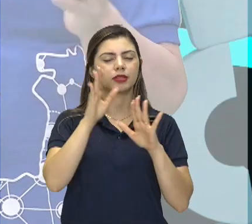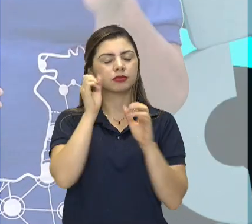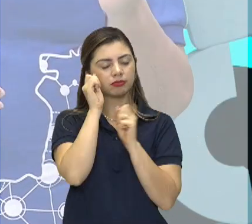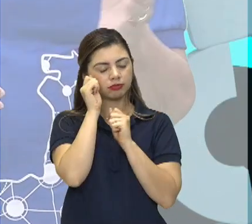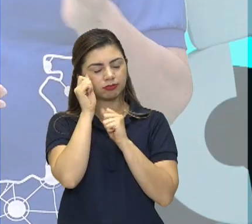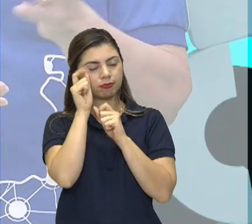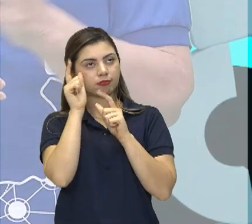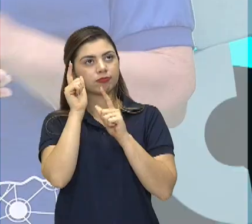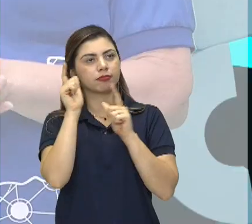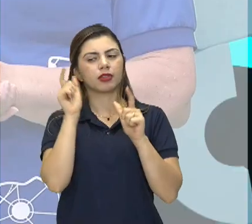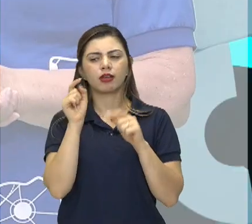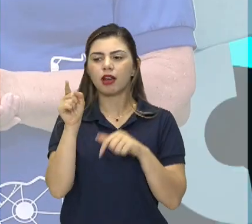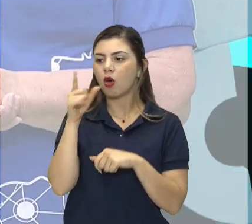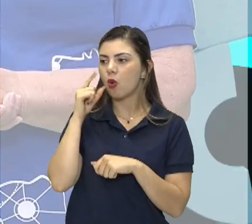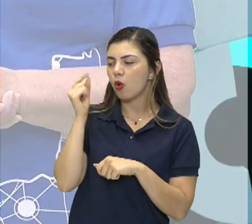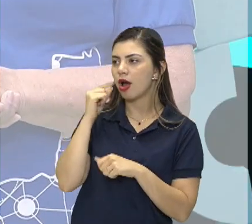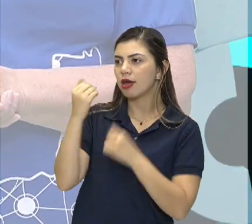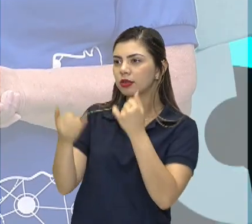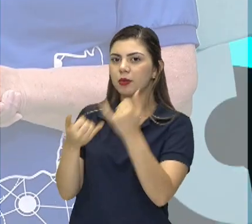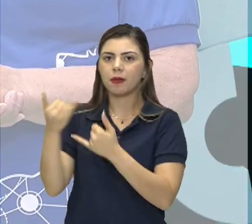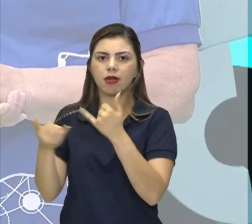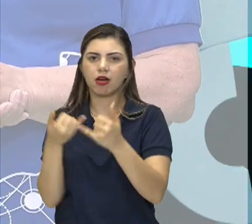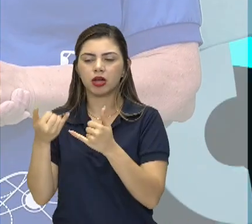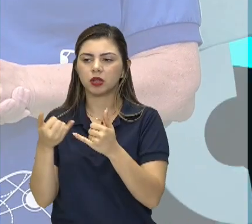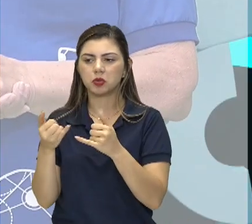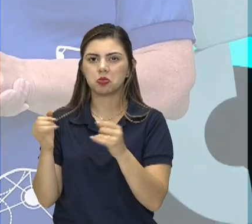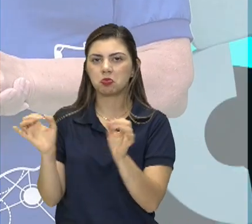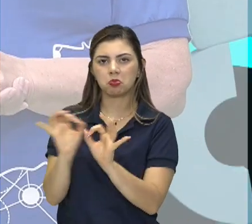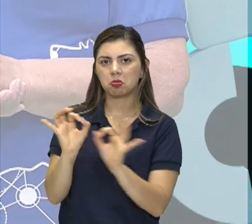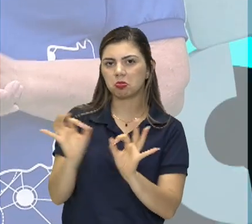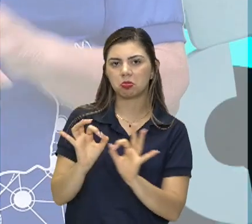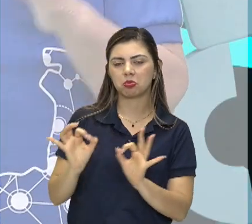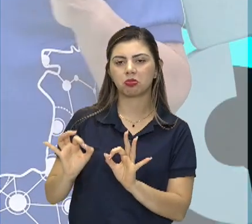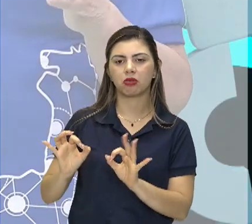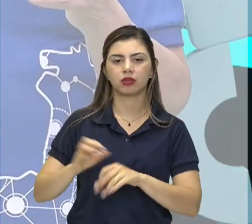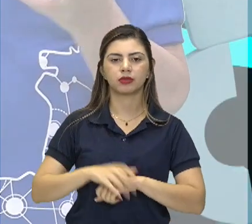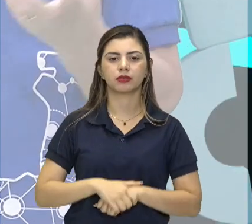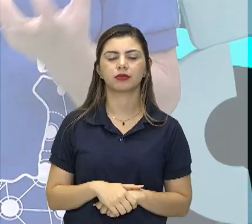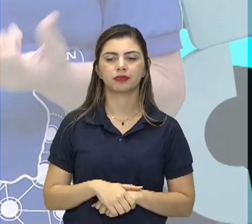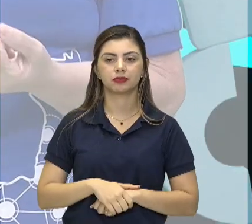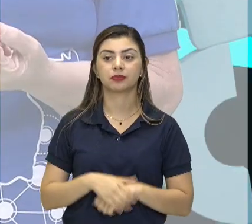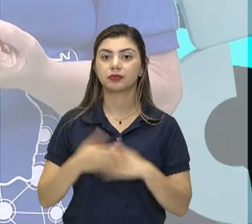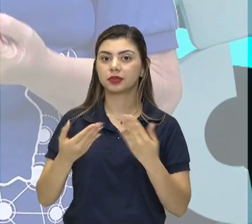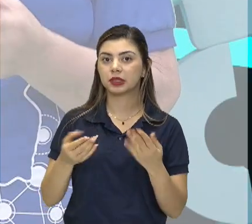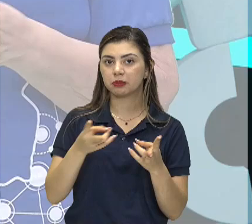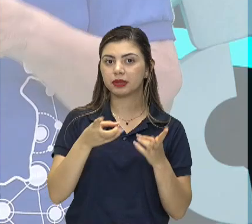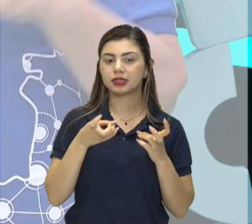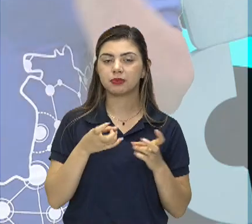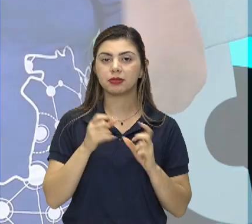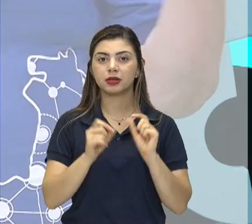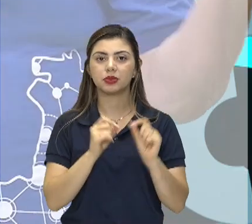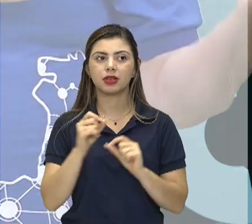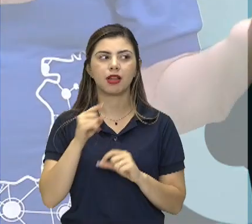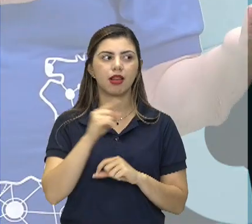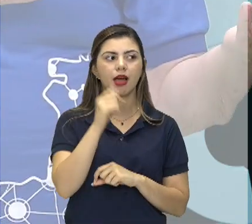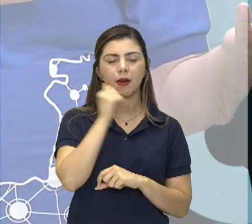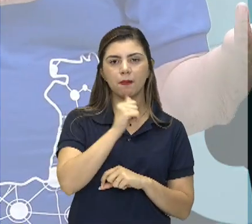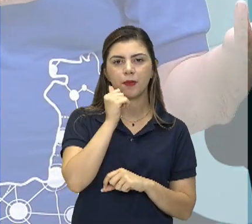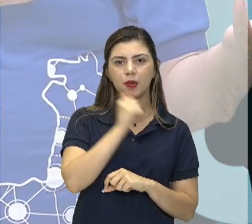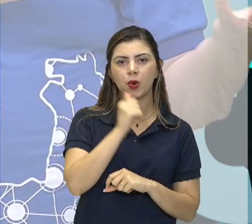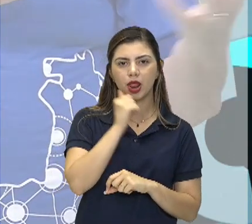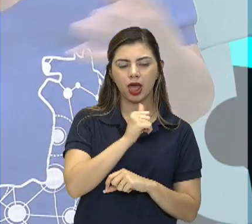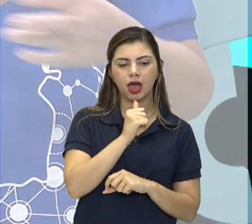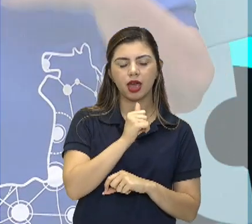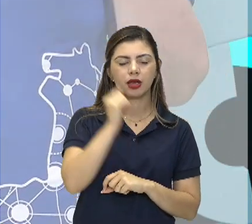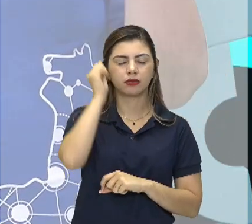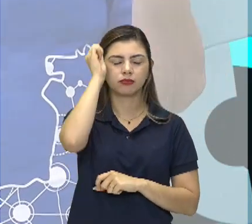e o gato não estava mais brincando com o lustre. Perceberam, então, que ela sai da realidade e vai para um outro